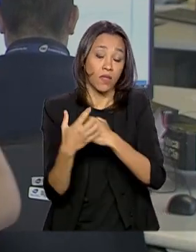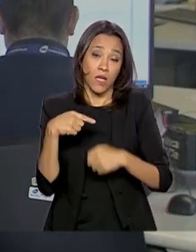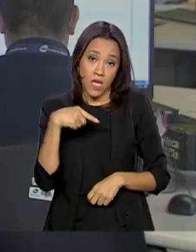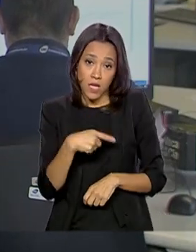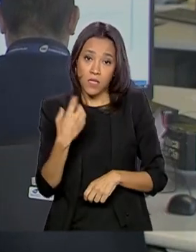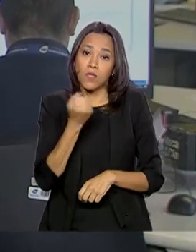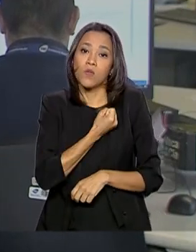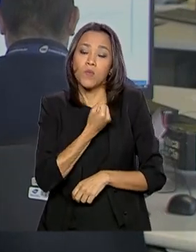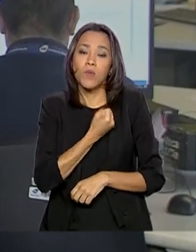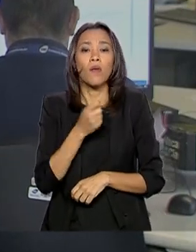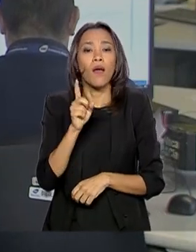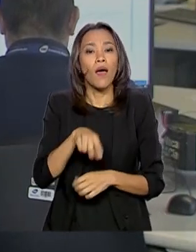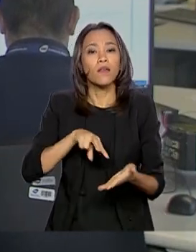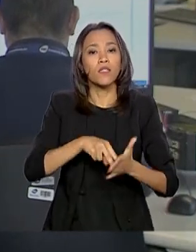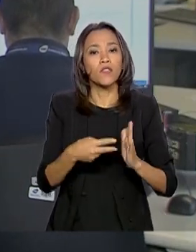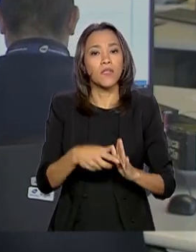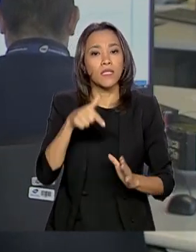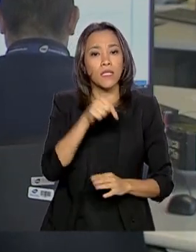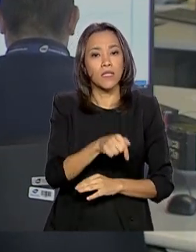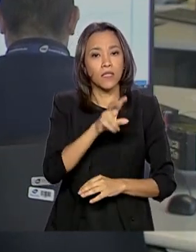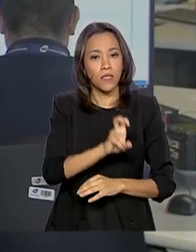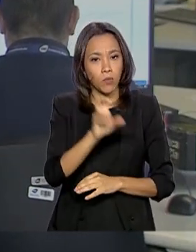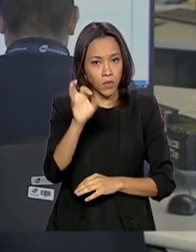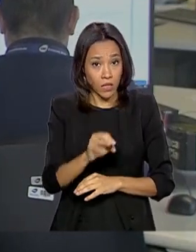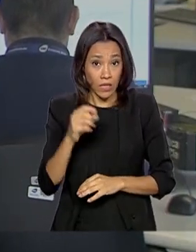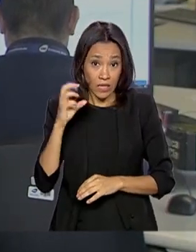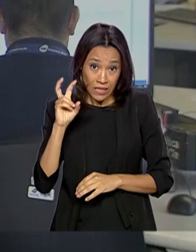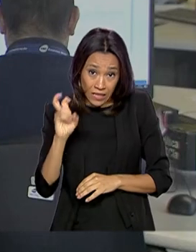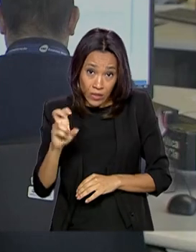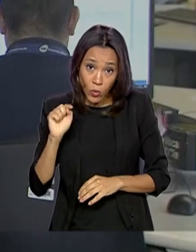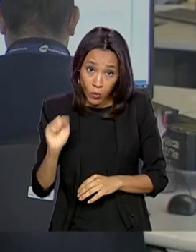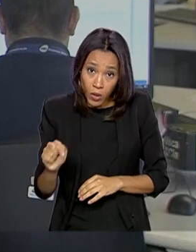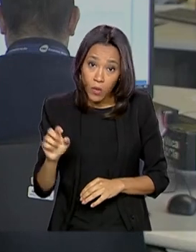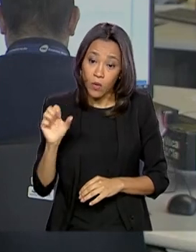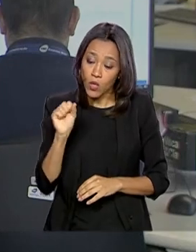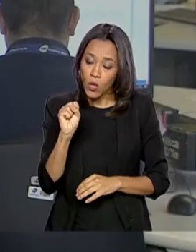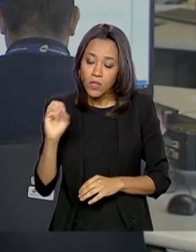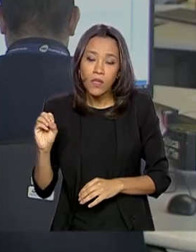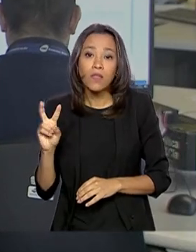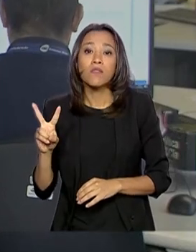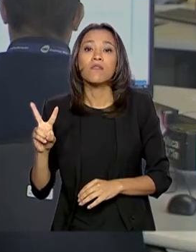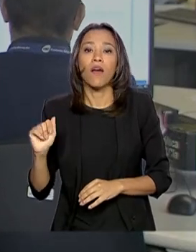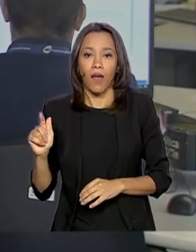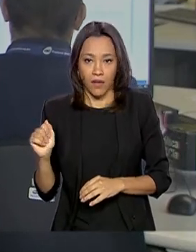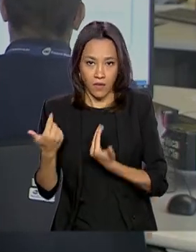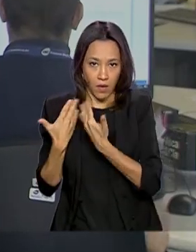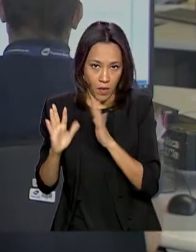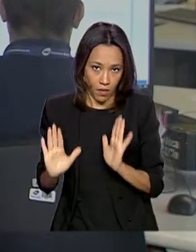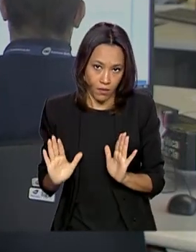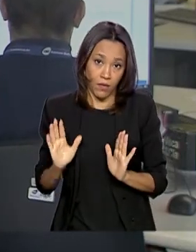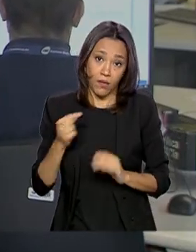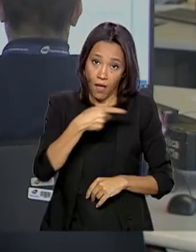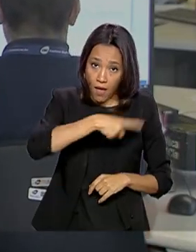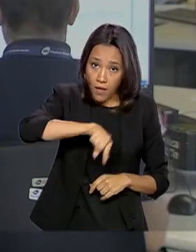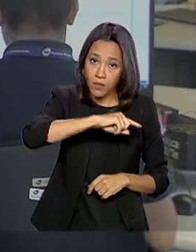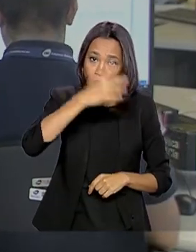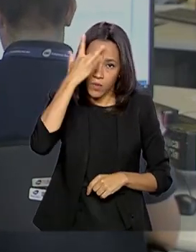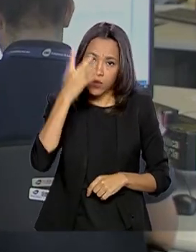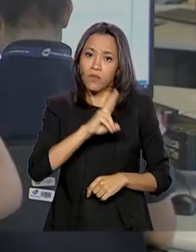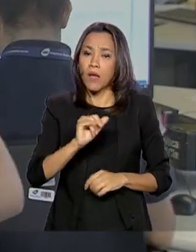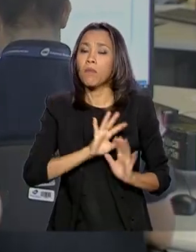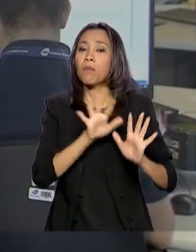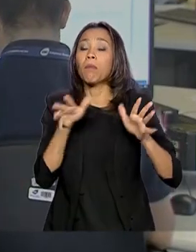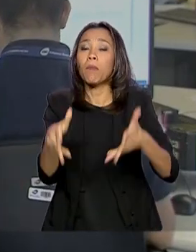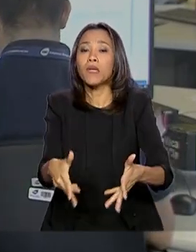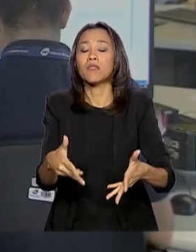equivale a 75% das 5.811 vagas abertas. Esses profissionais vão participar do programa Mais